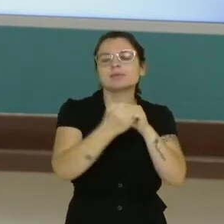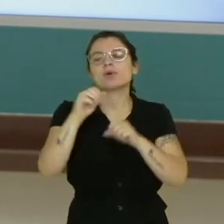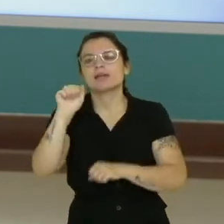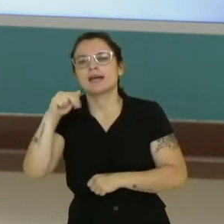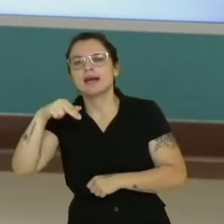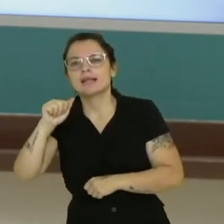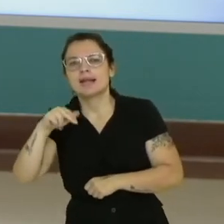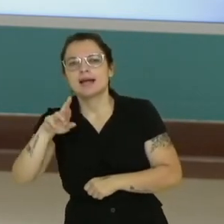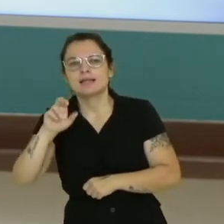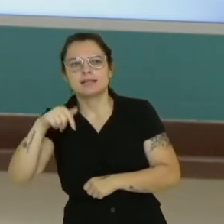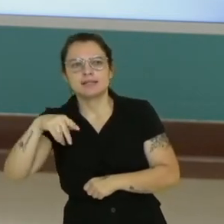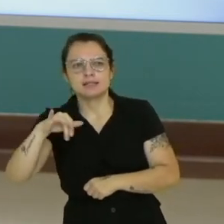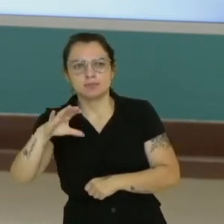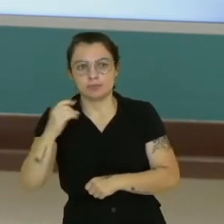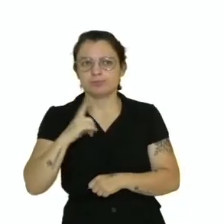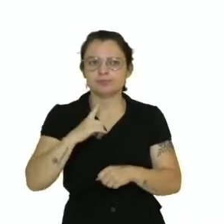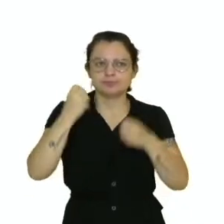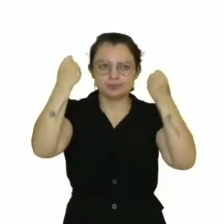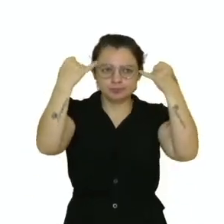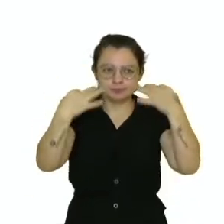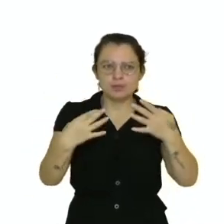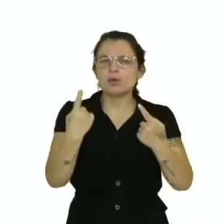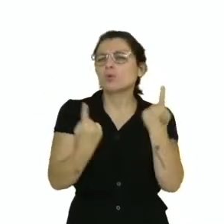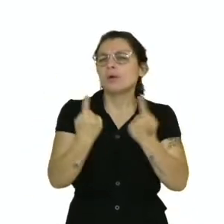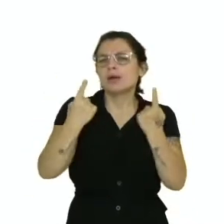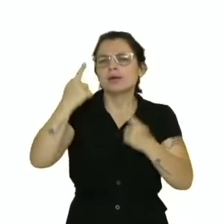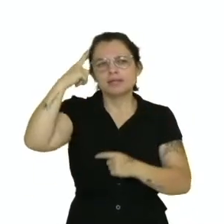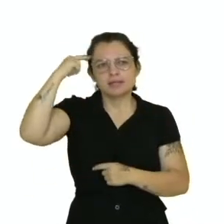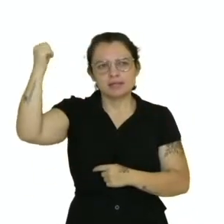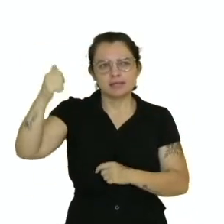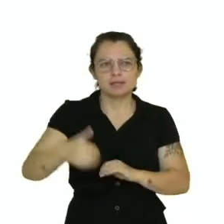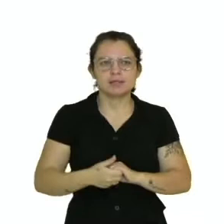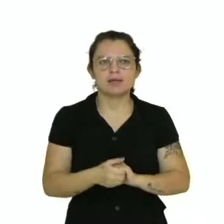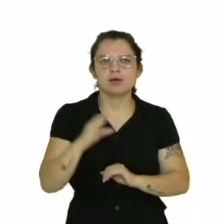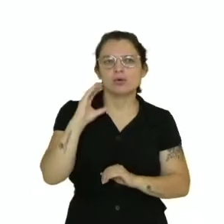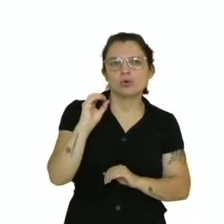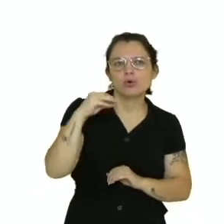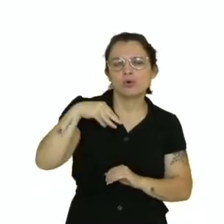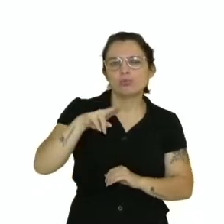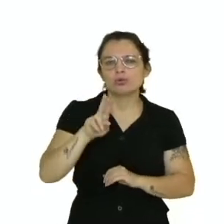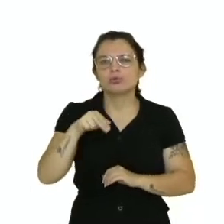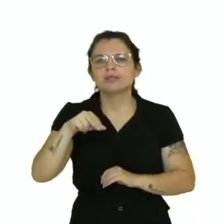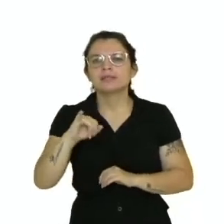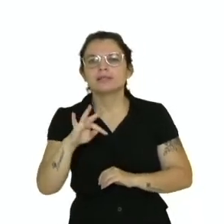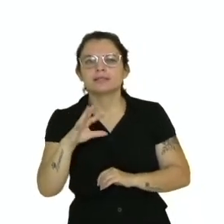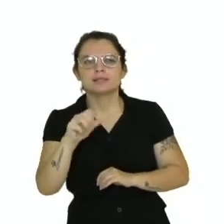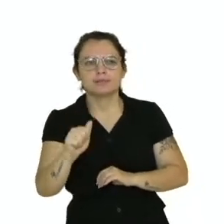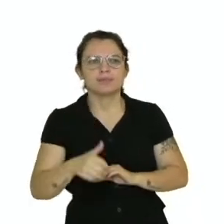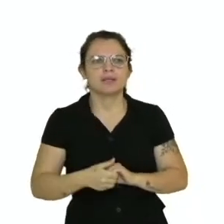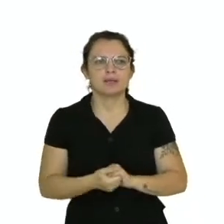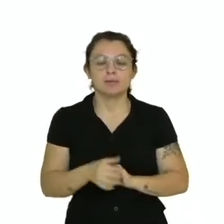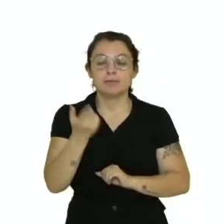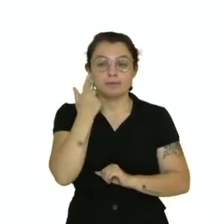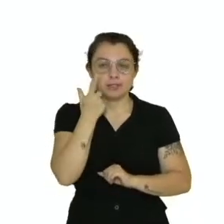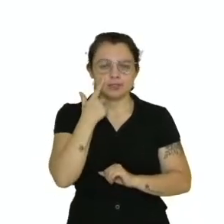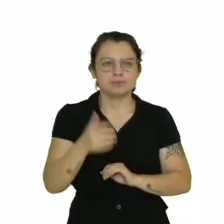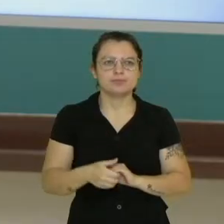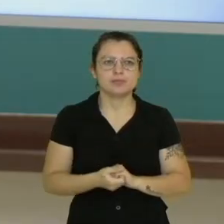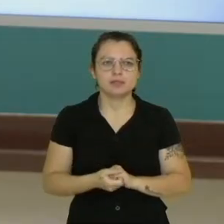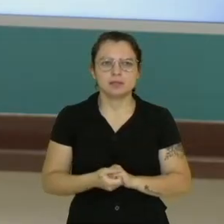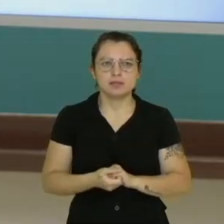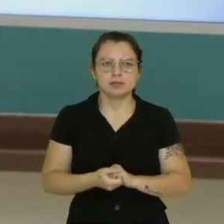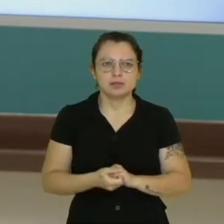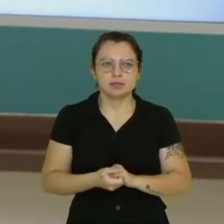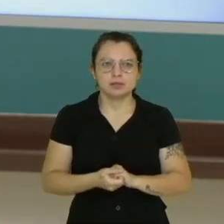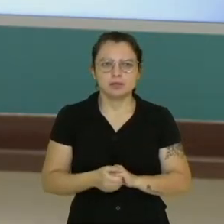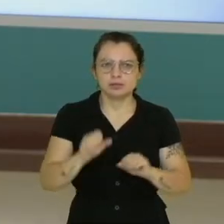trouxe aqui uma explicação para vocês. Qual a diferença entre a ideia comunista, socialista e a ideia anarquista? Pois bem, os socialistas,